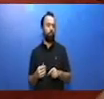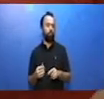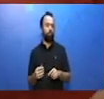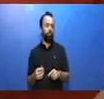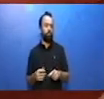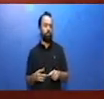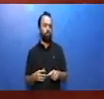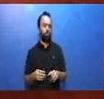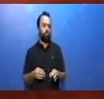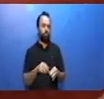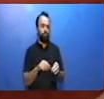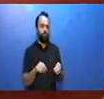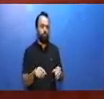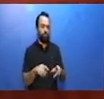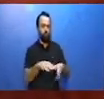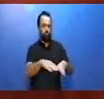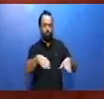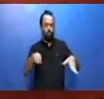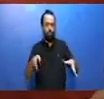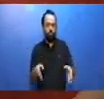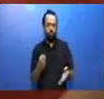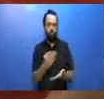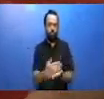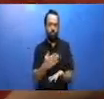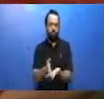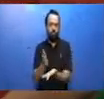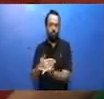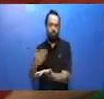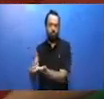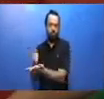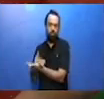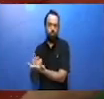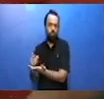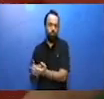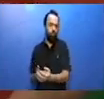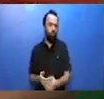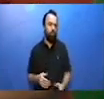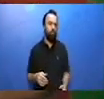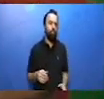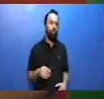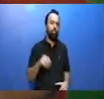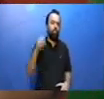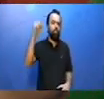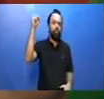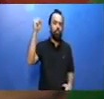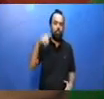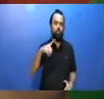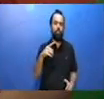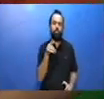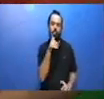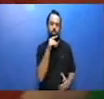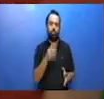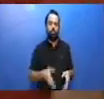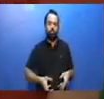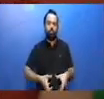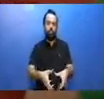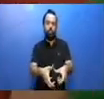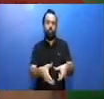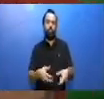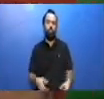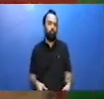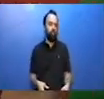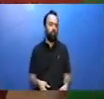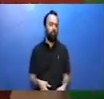um loteamento, e aí ele já tem a infraestrutura, que é a luz, a água encanada. Então, quando ele é